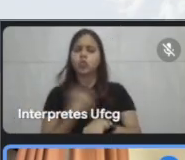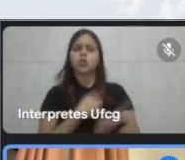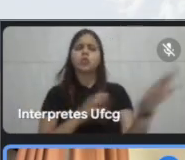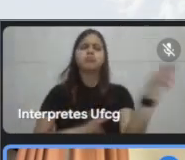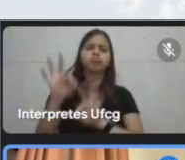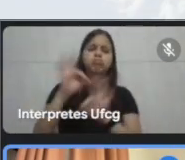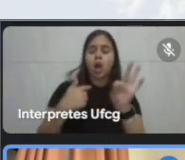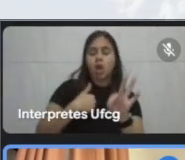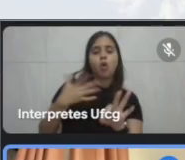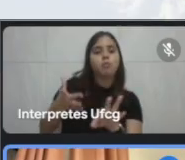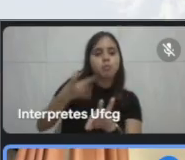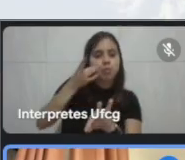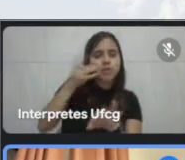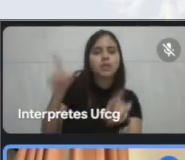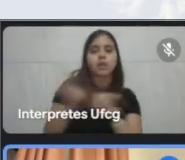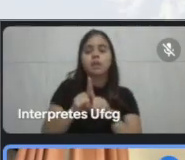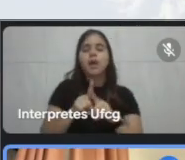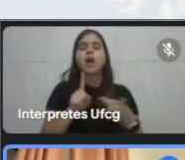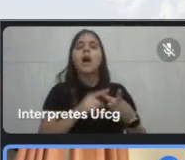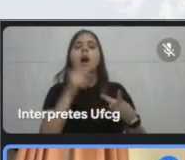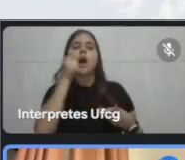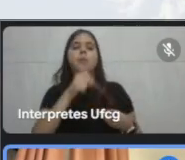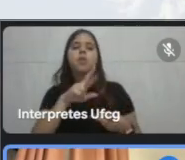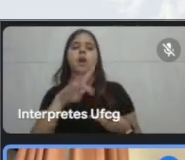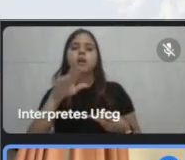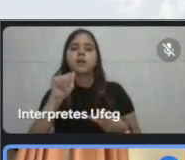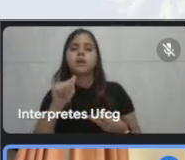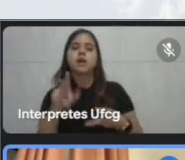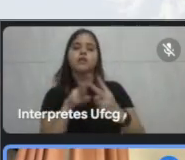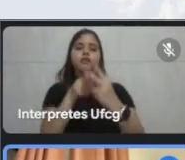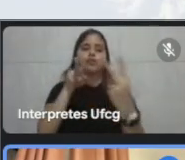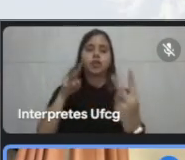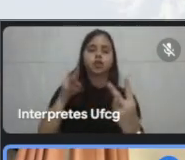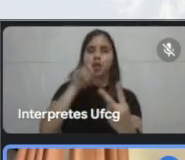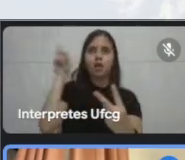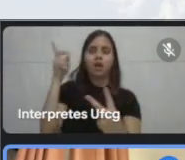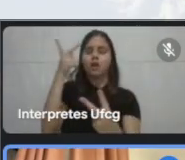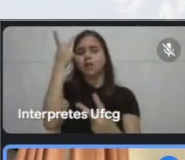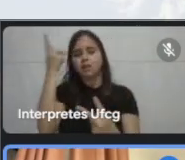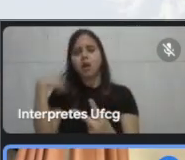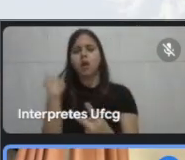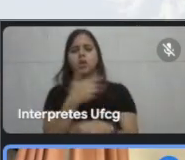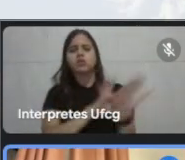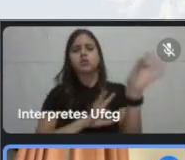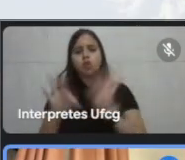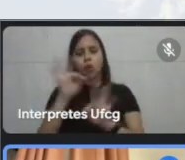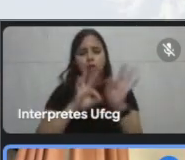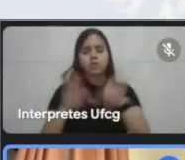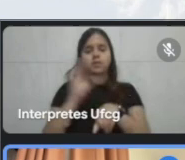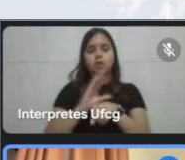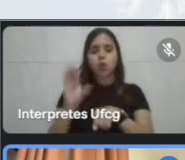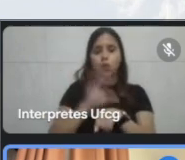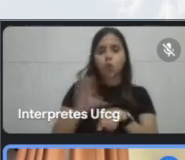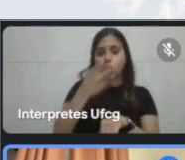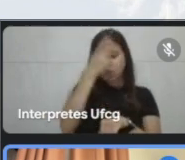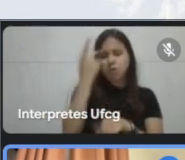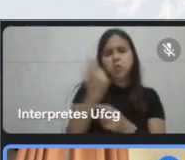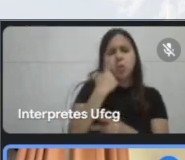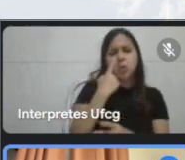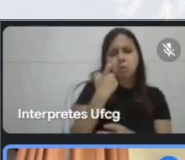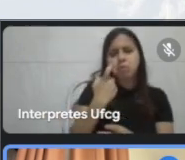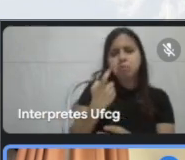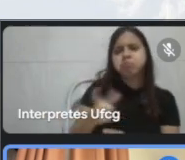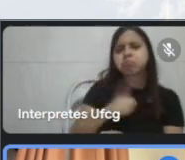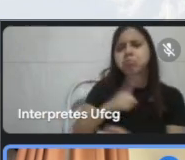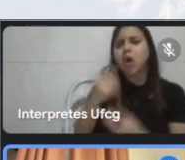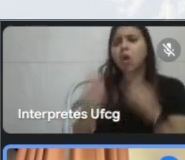vou estar presencialmente, a Rita vai estar virtual lá de São Paulo, e a gente vai estar organizando esse curso para pessoas que têm interesse em fazer